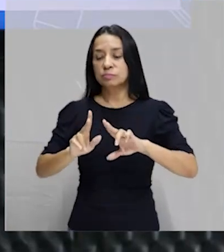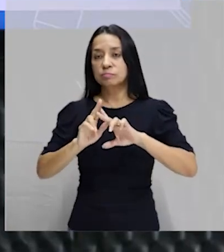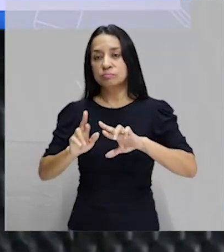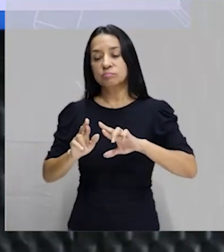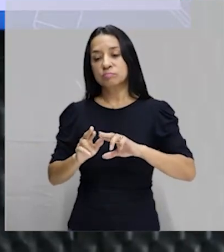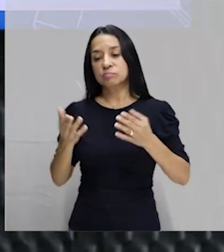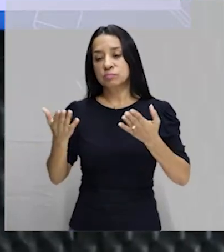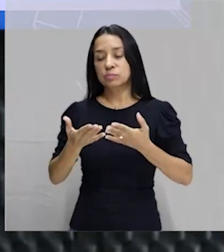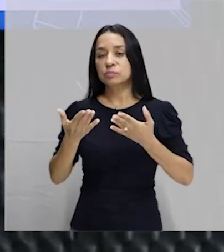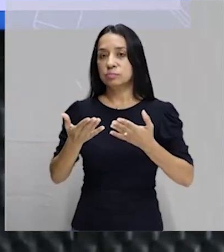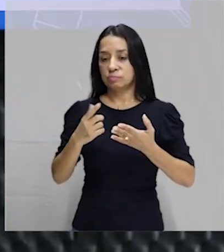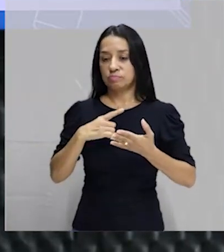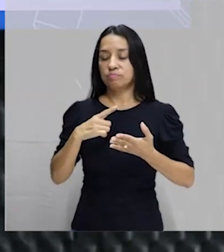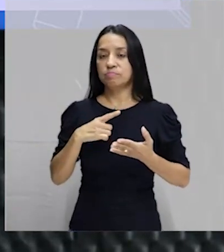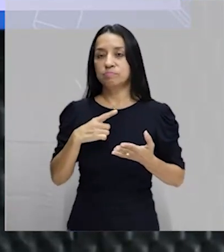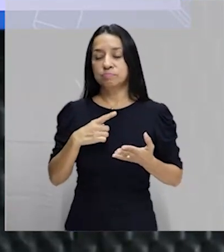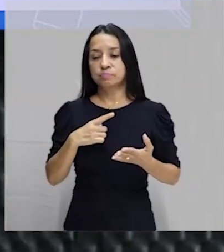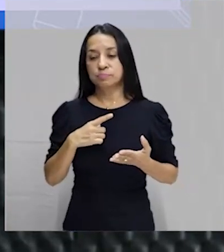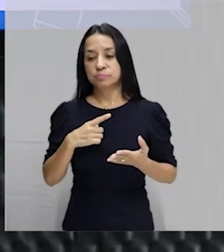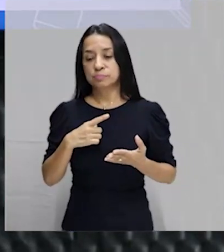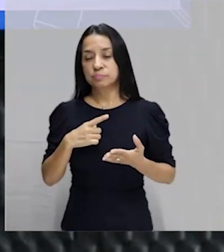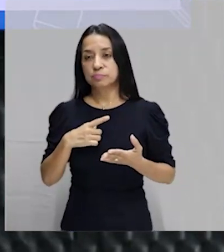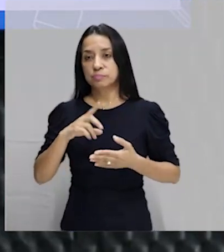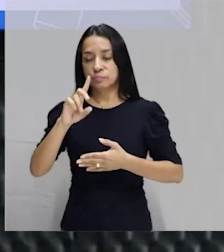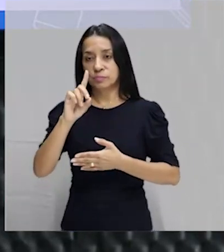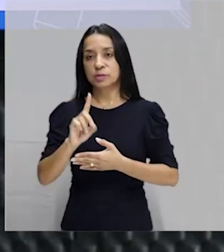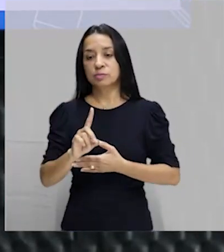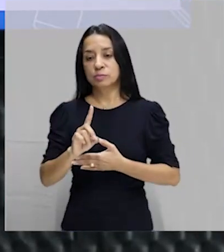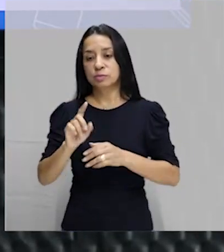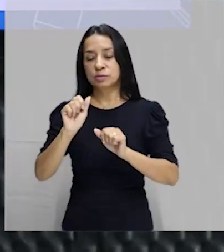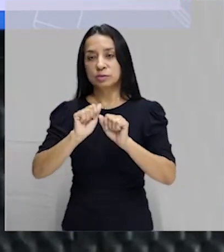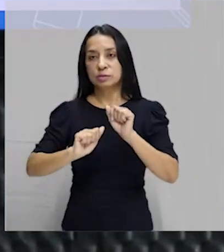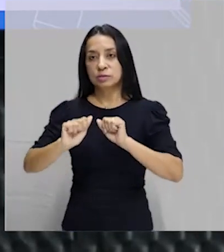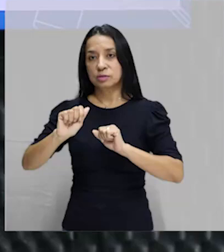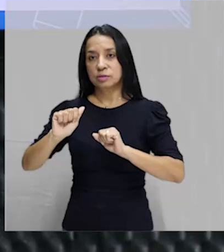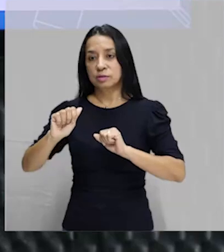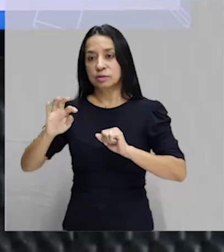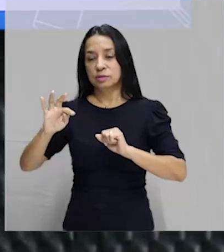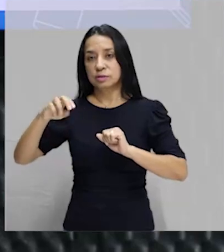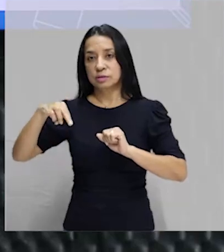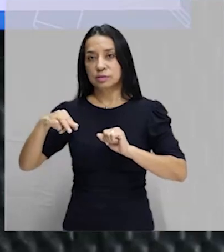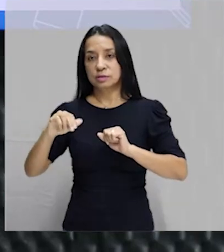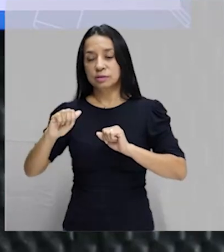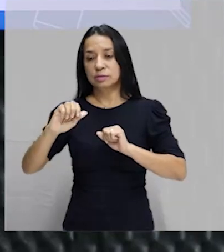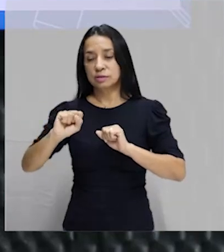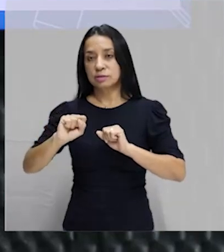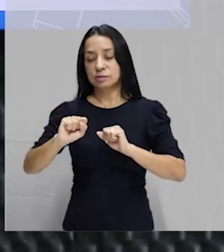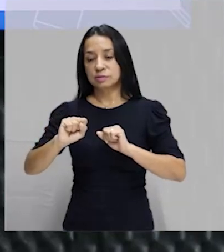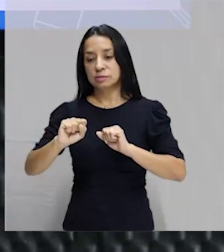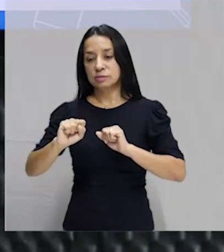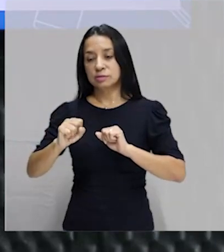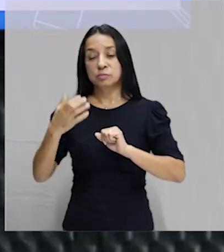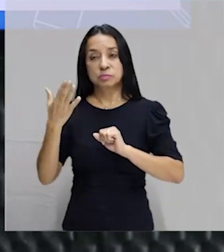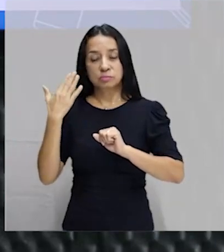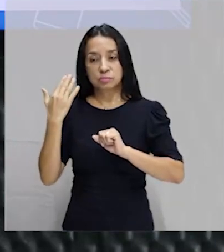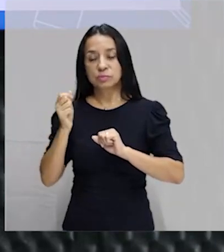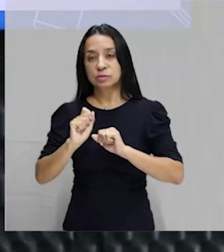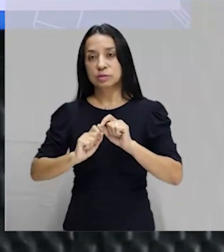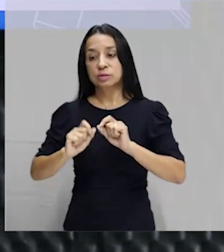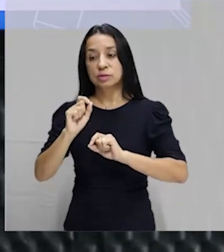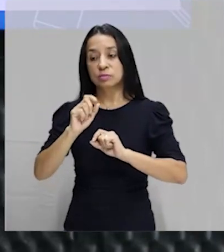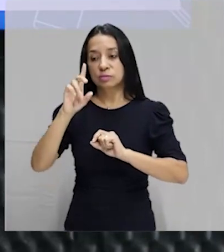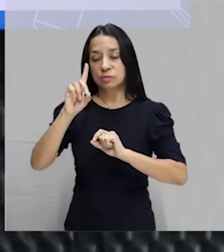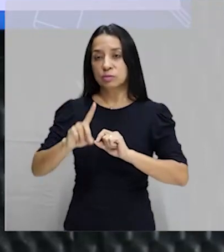da democracia que nós temos hoje. A democracia dos atenienses, na Grécia Antiga, era uma democracia